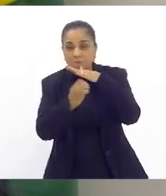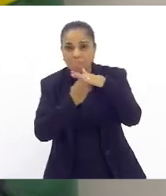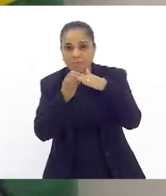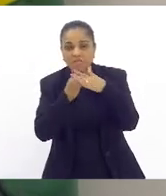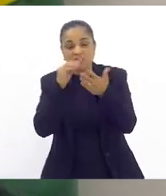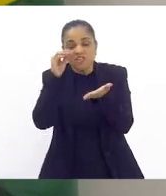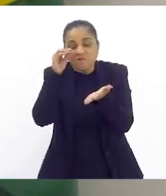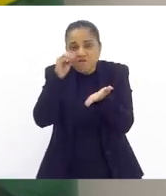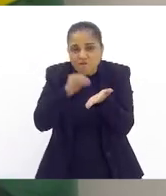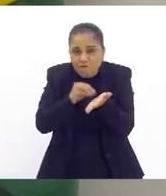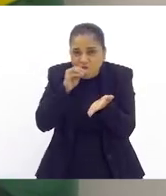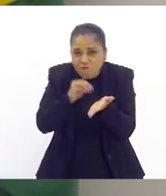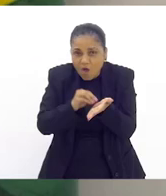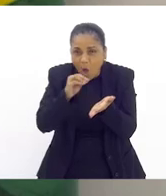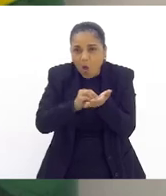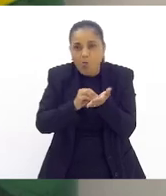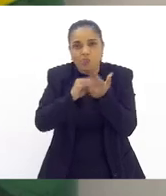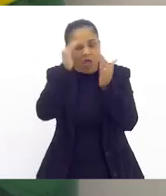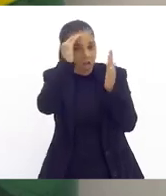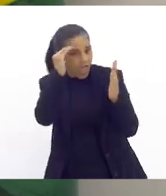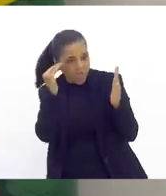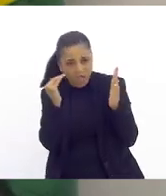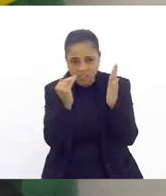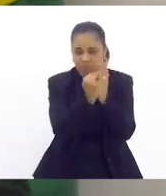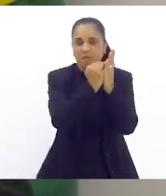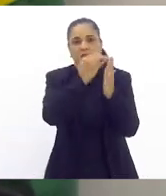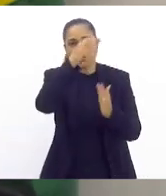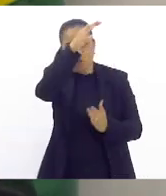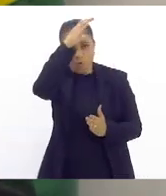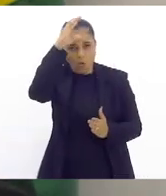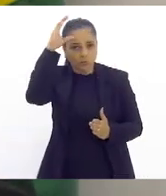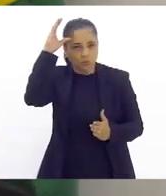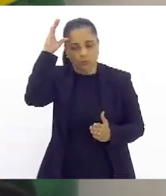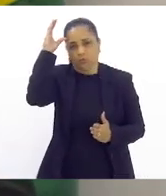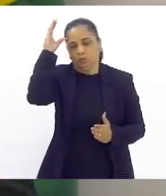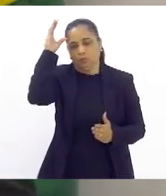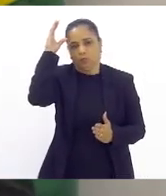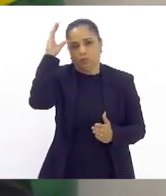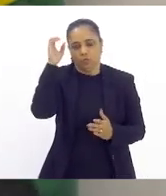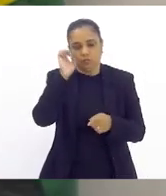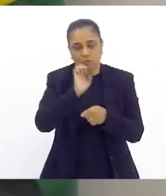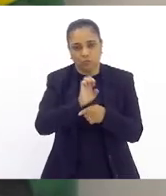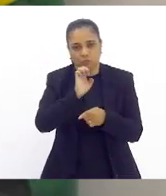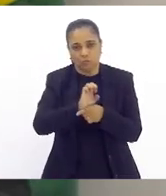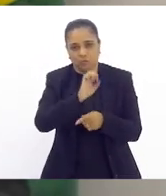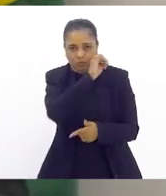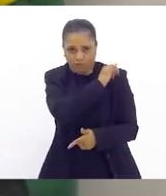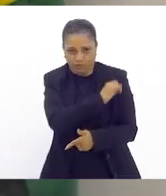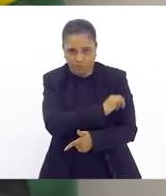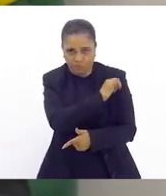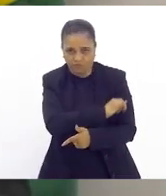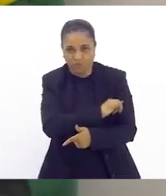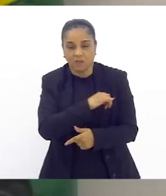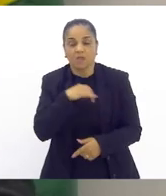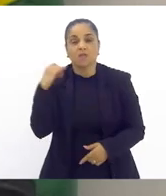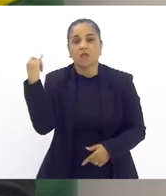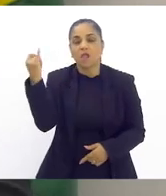faltando com respeito ao consumidor do Estado do Rio de Janeiro então é importante